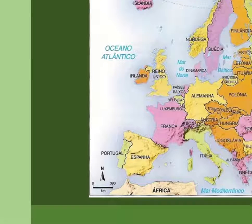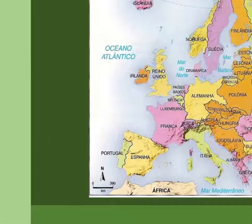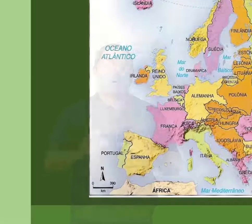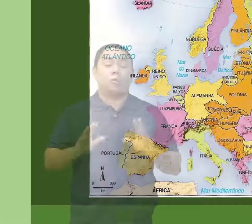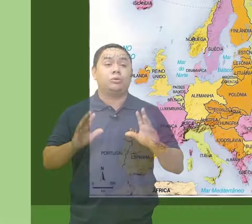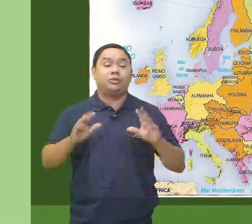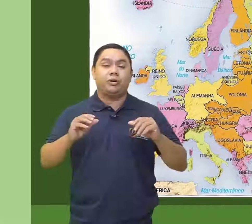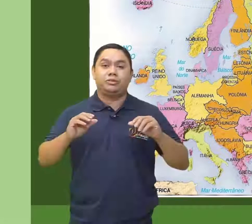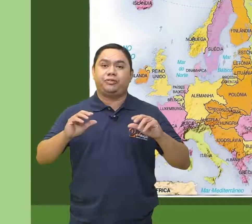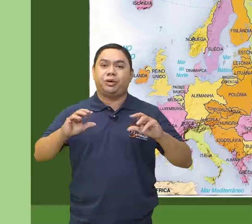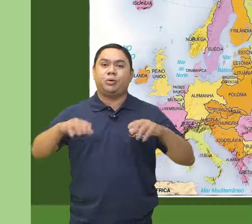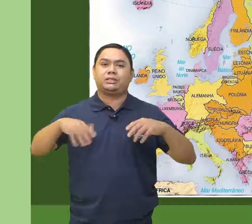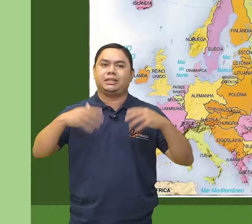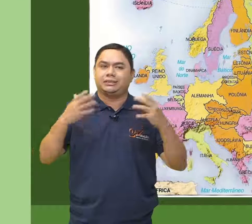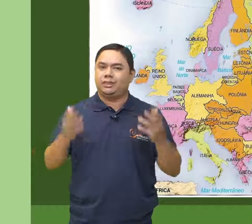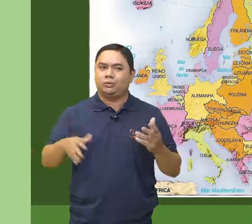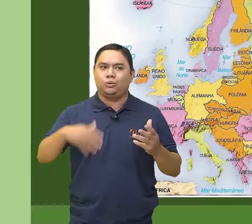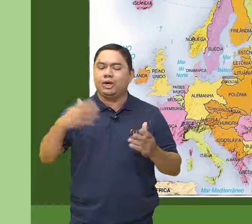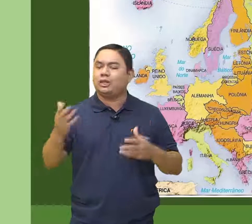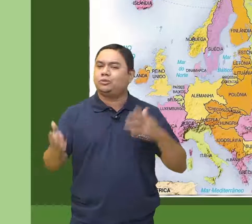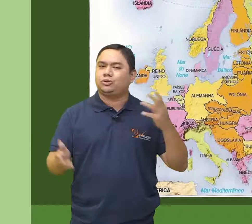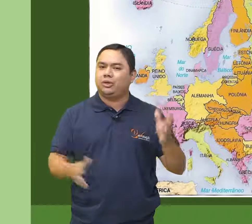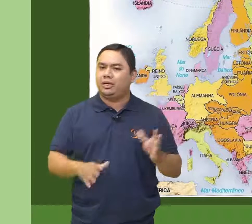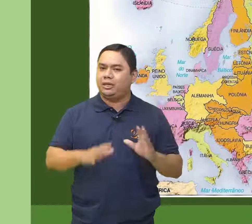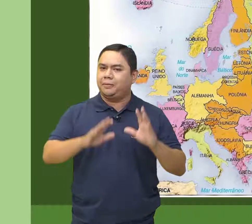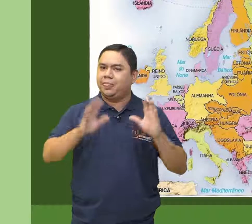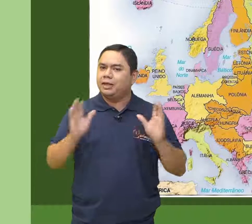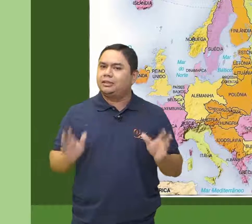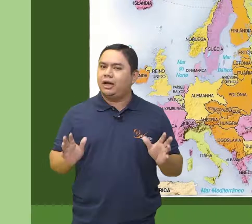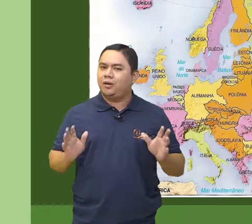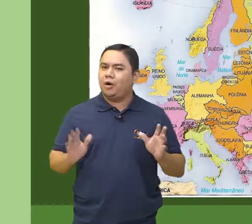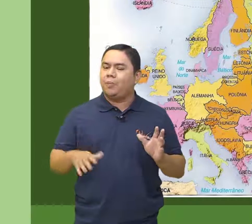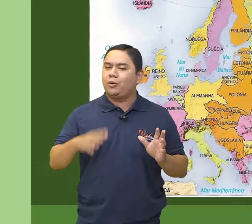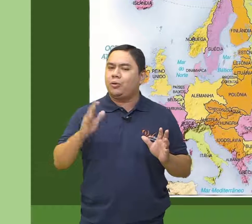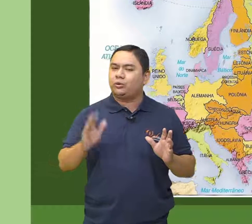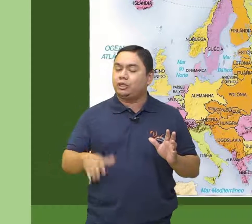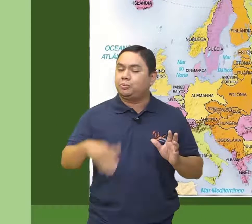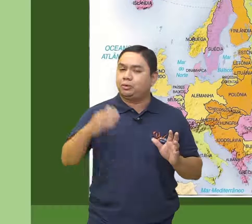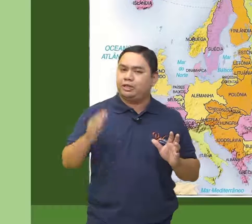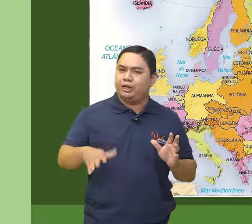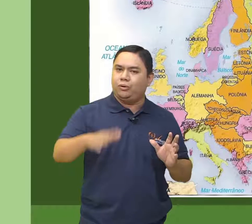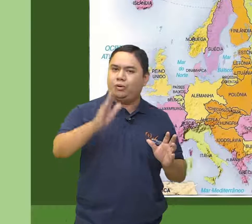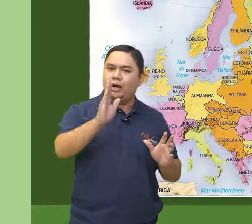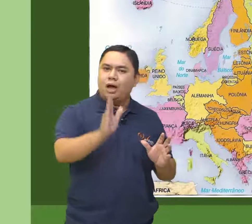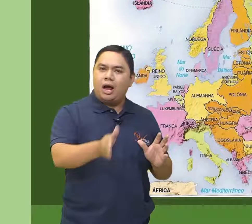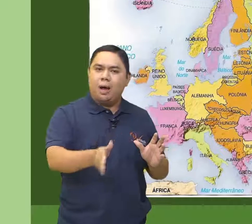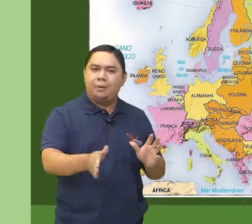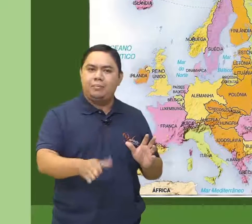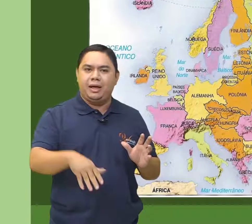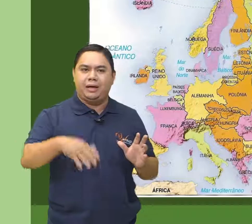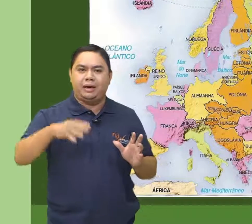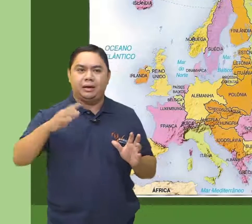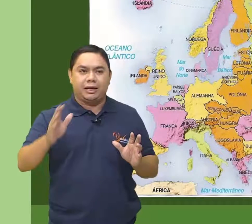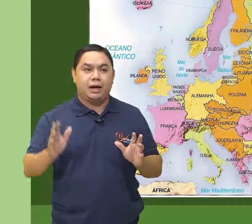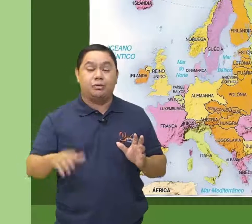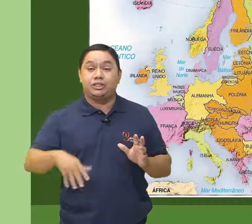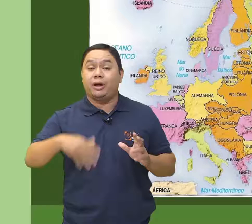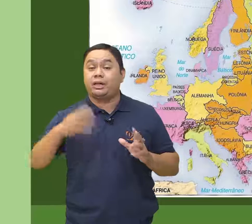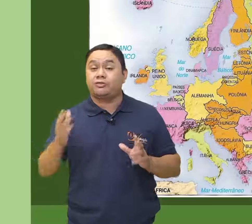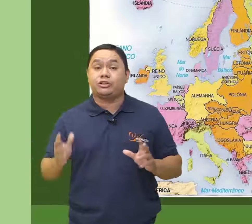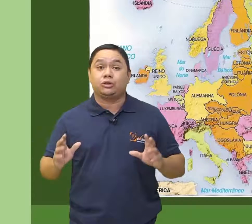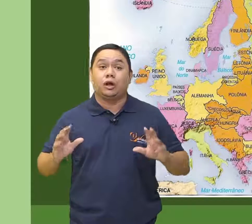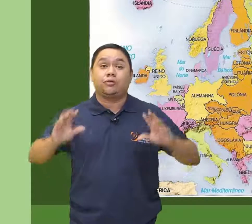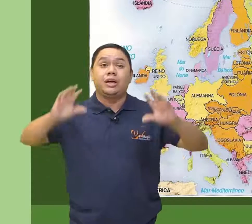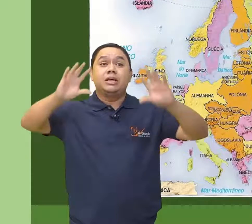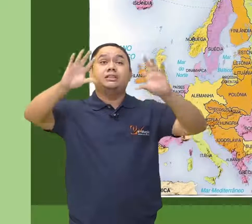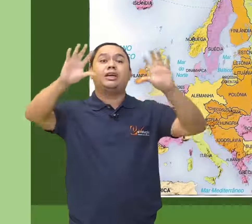comuns. Então, como nós vamos ver, com a ascensão do Hitler e Mussolini na Europa, no contexto posterior à Primeira Guerra Mundial e a